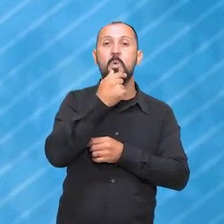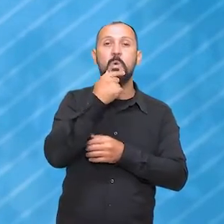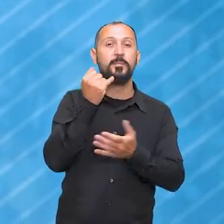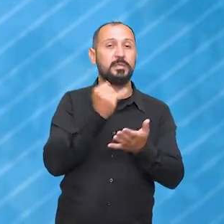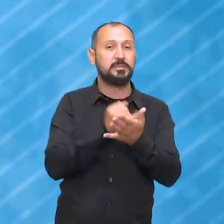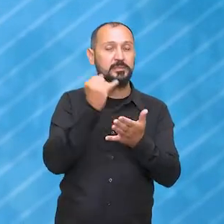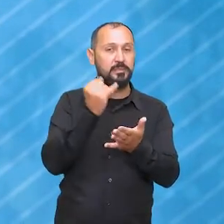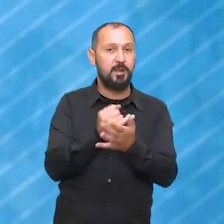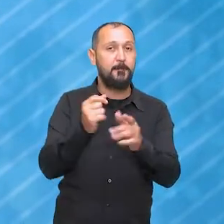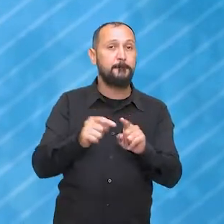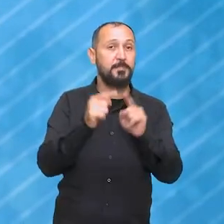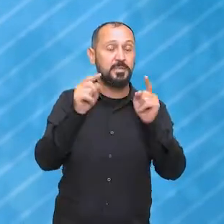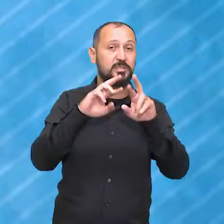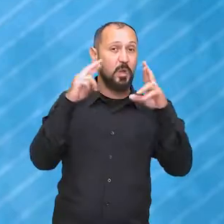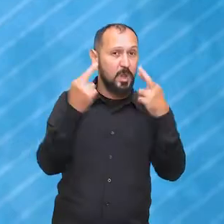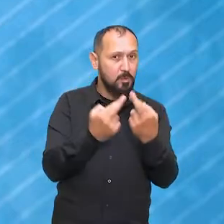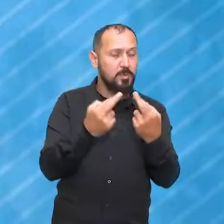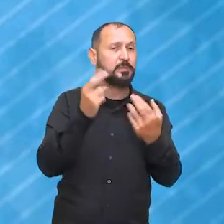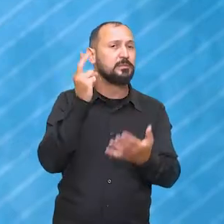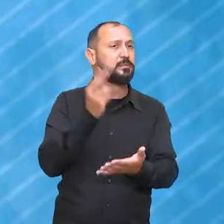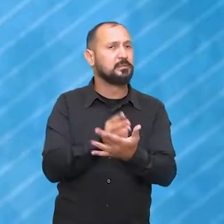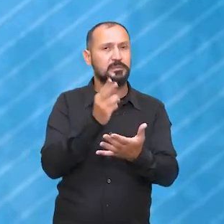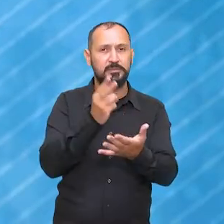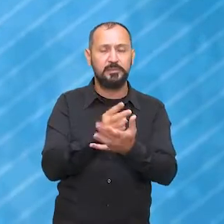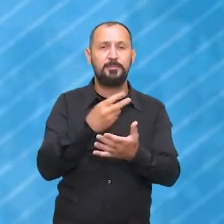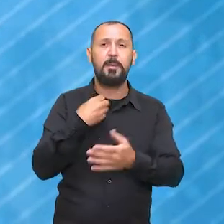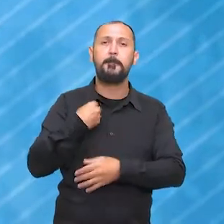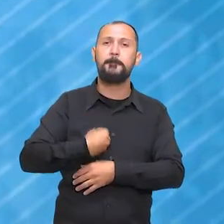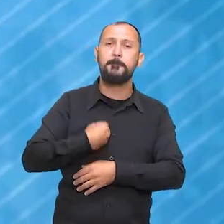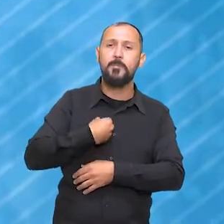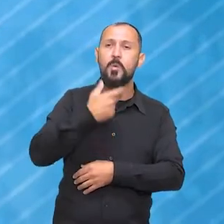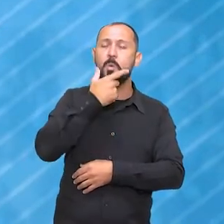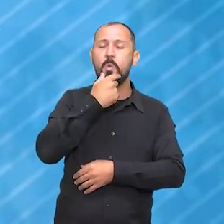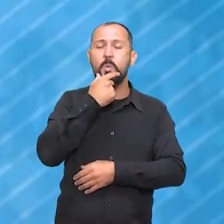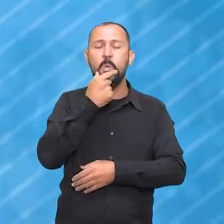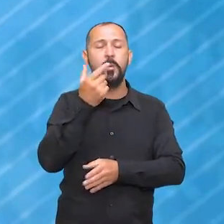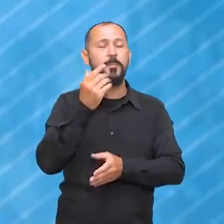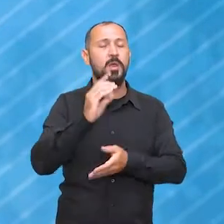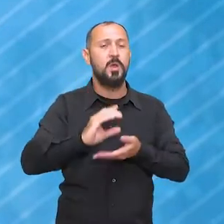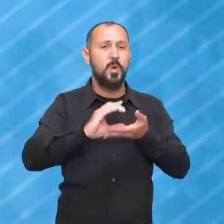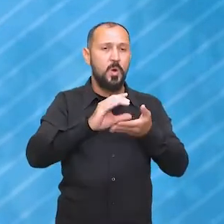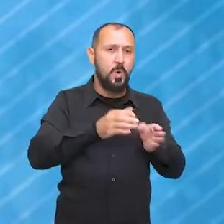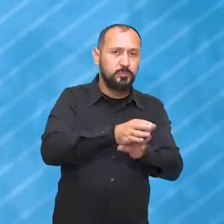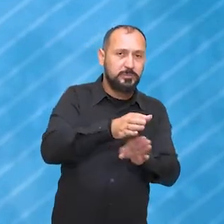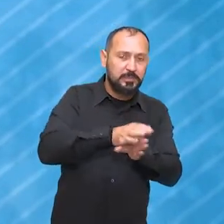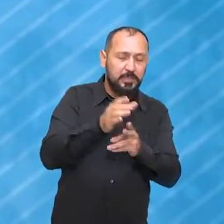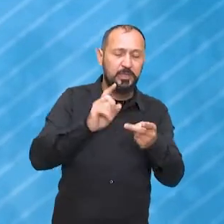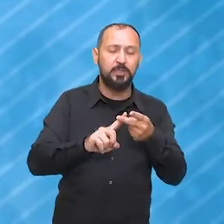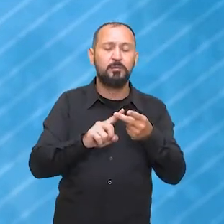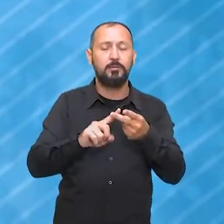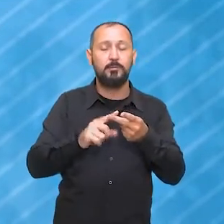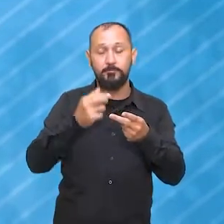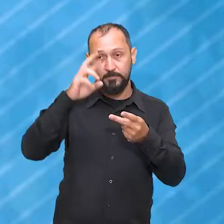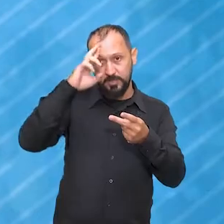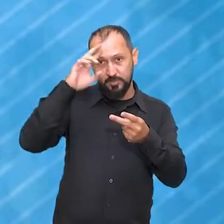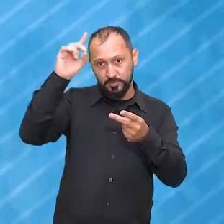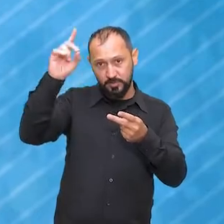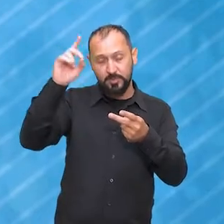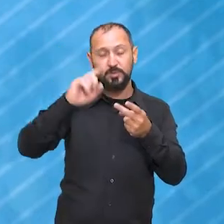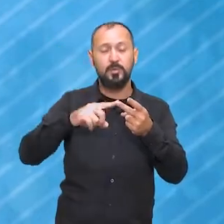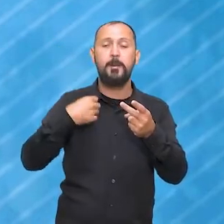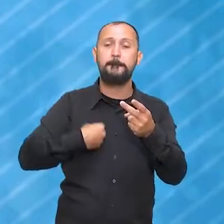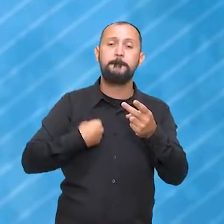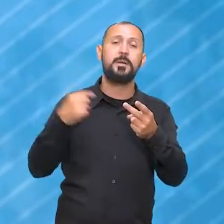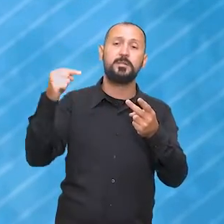homem inscrito, mas nas nossas reuniões, constantemente, nós temos conselheiros que participam das nossas reuniões, pessoas da diretoria